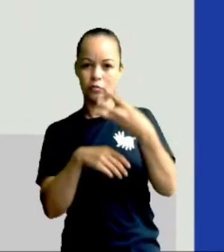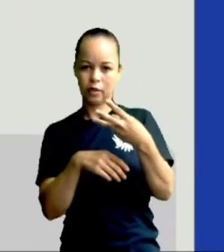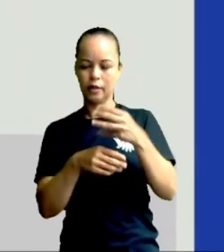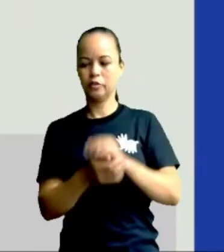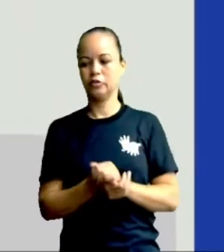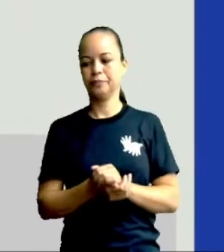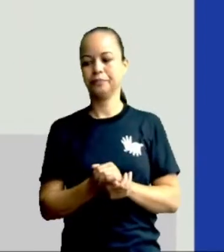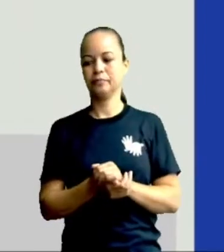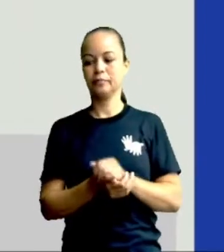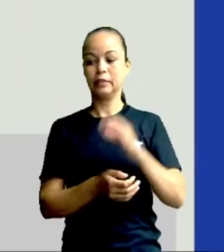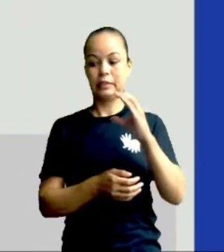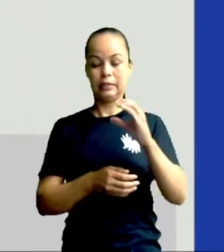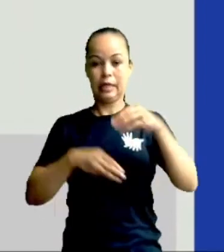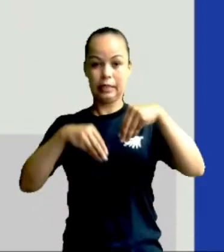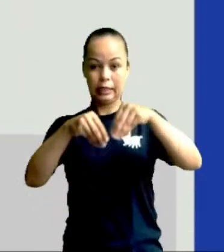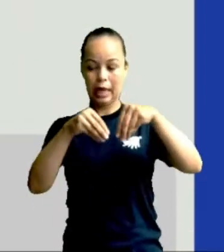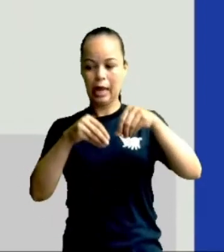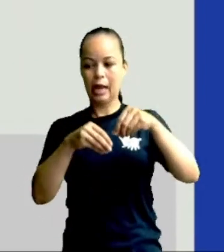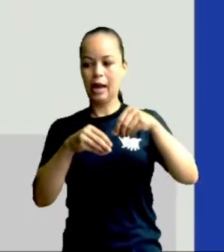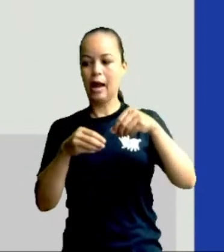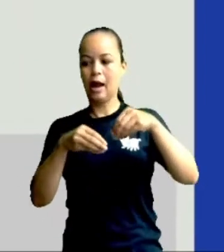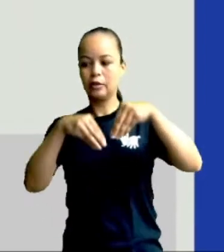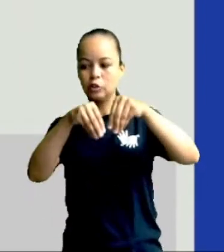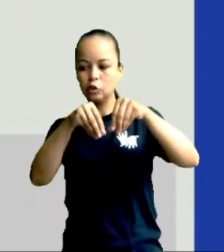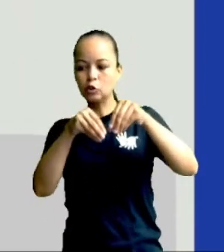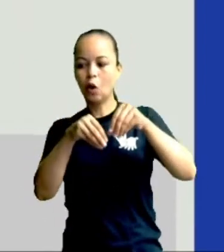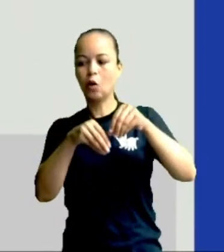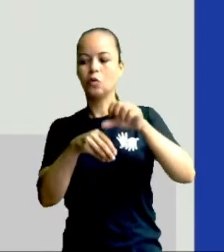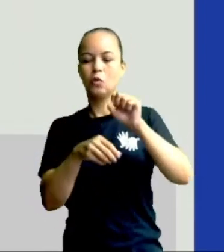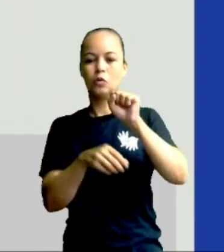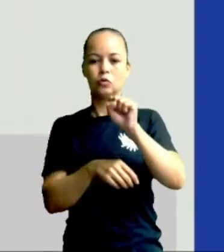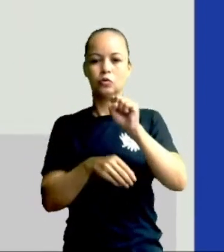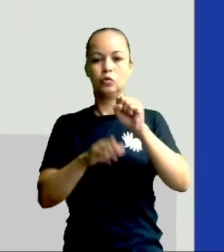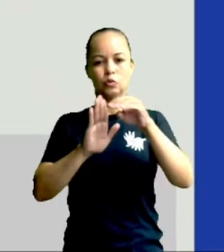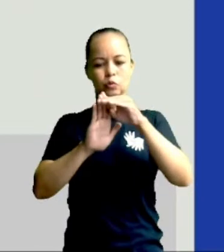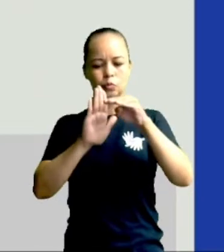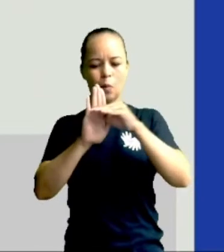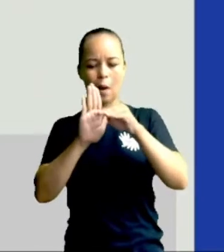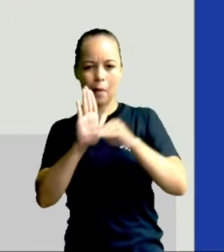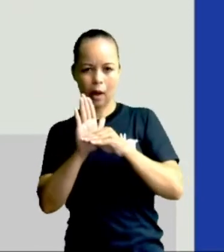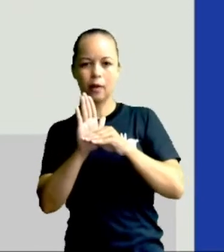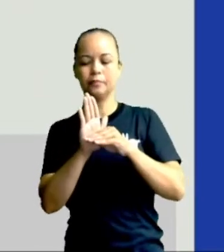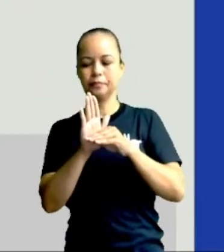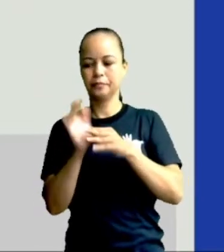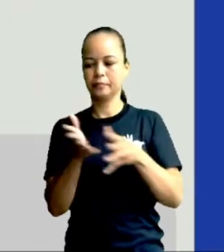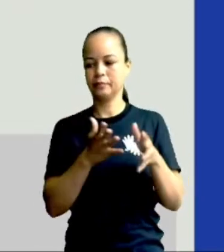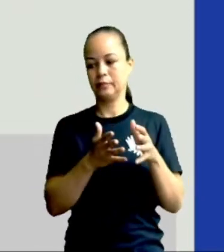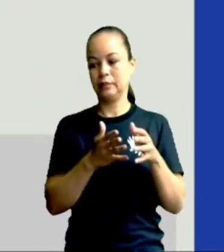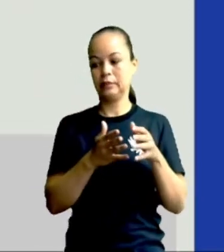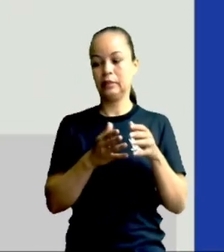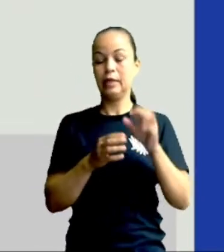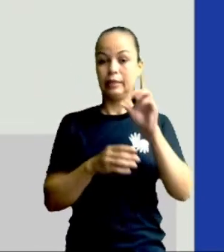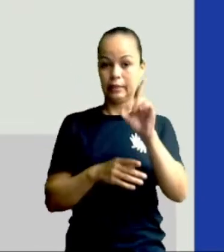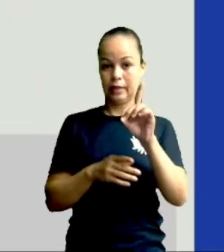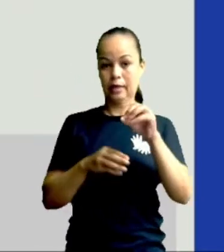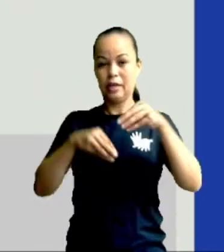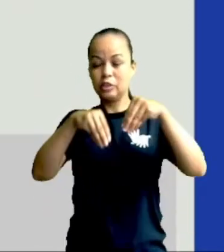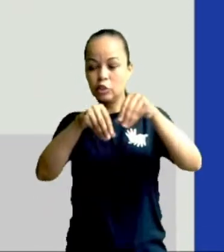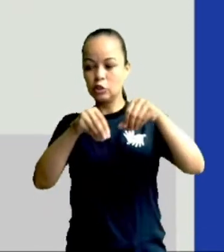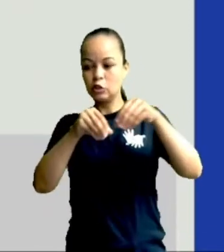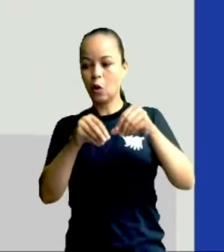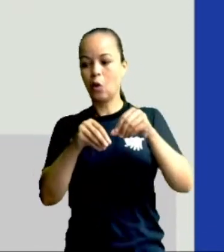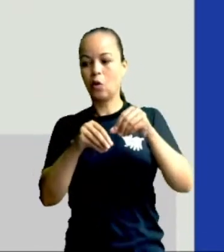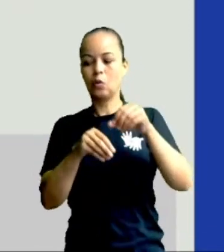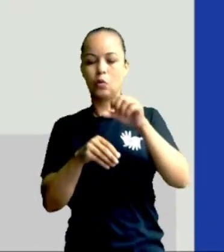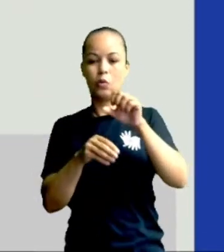terra, solo e subsolo. Ou letra D, solo, subsolo e rocha-mãe. E aí, o que é que vocês